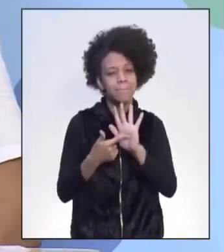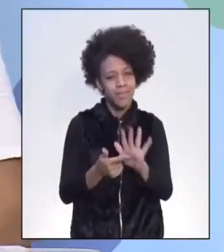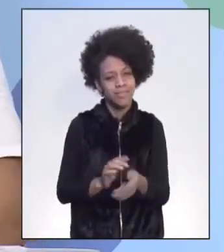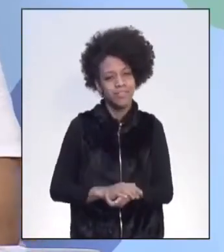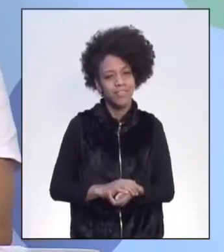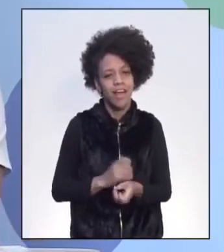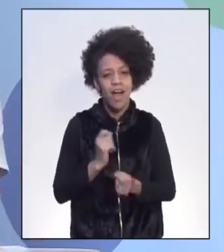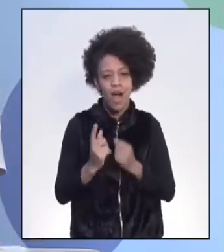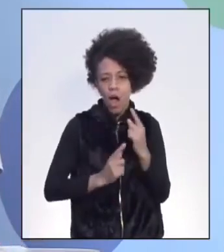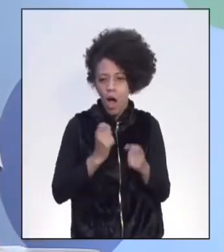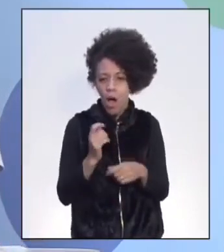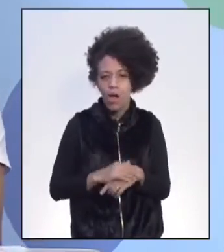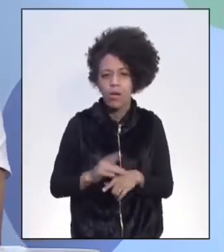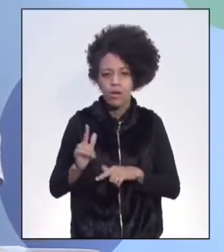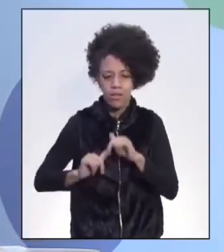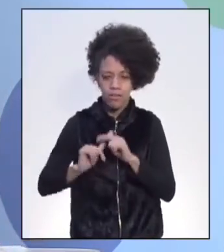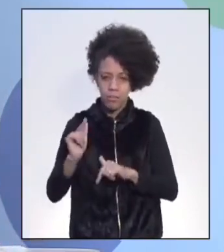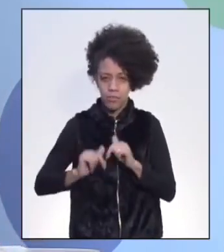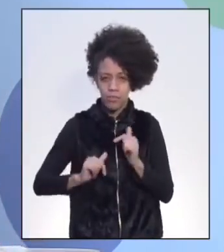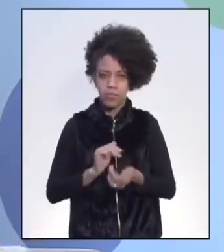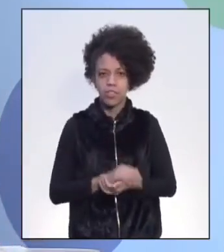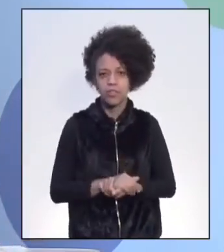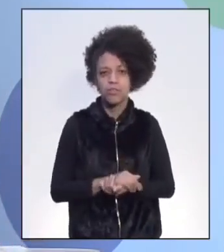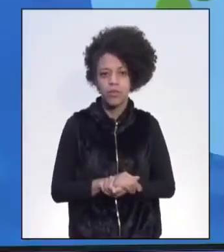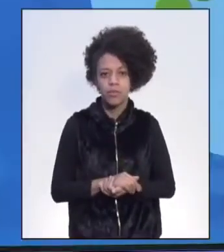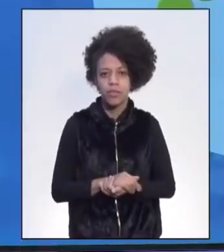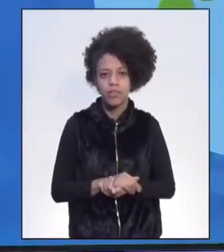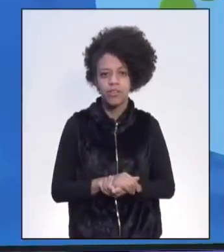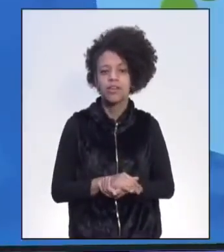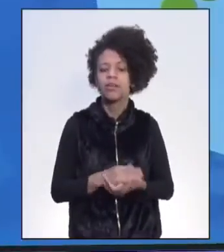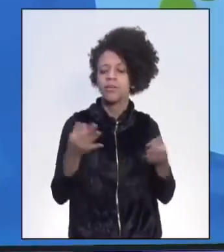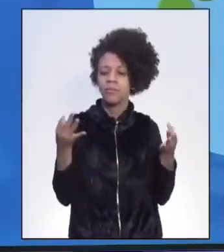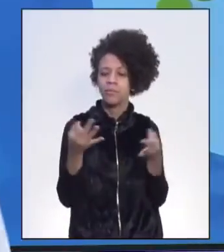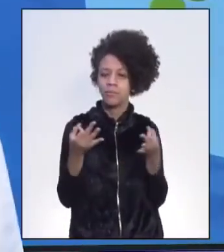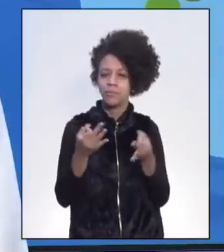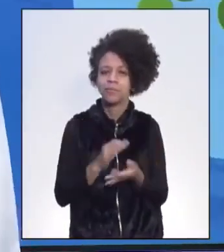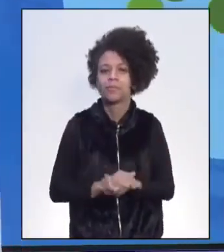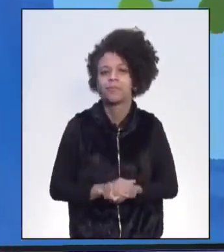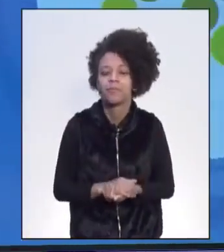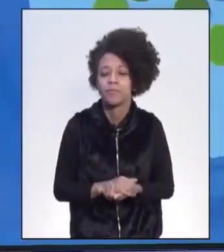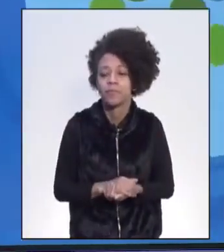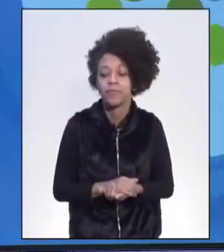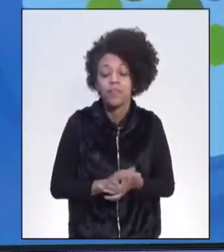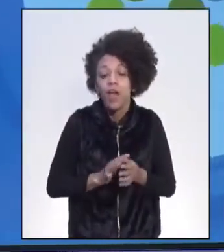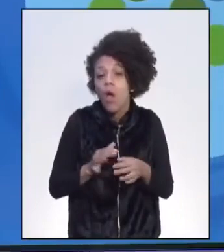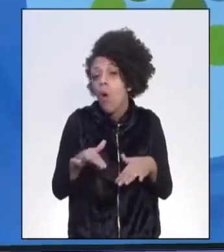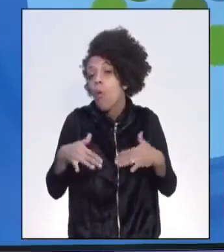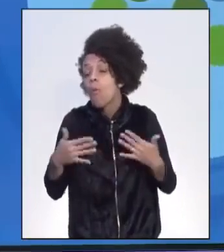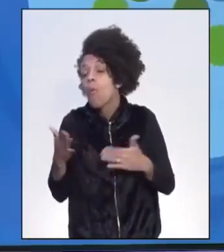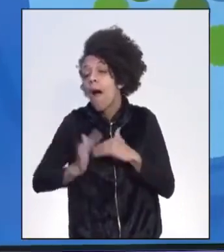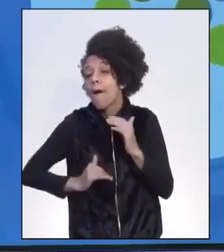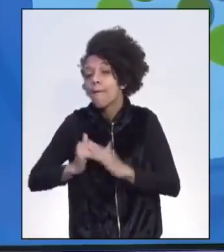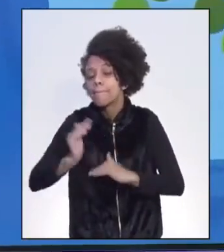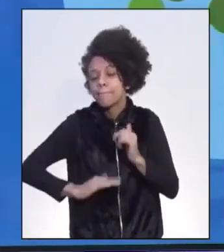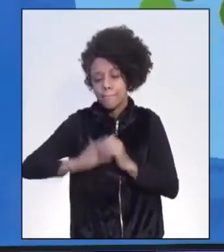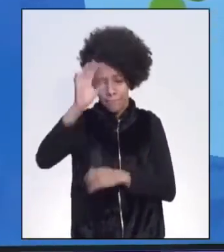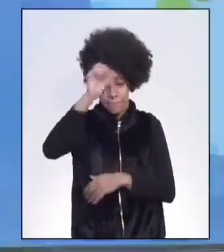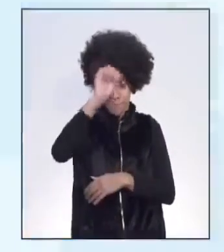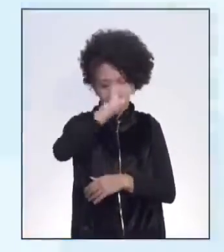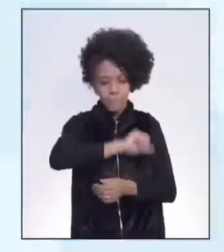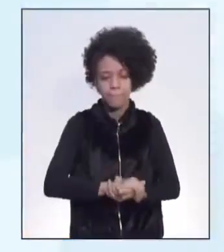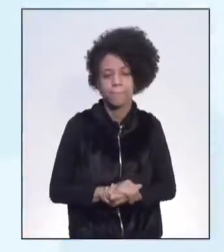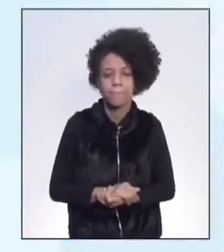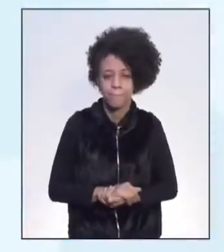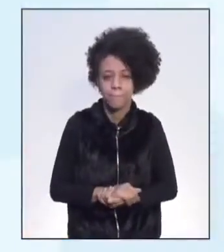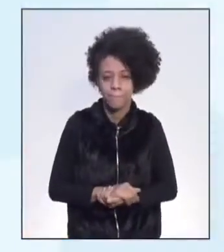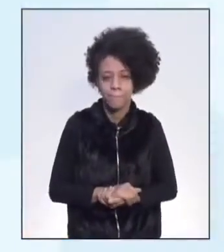alguns elementos, né, professor? É isso aí. Perfeito, Magno, perfeito. Gente, então qual vai ser a habilidade que nós vamos trabalhar hoje?